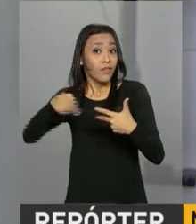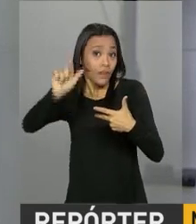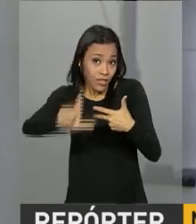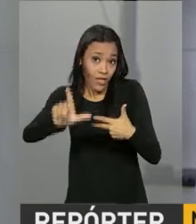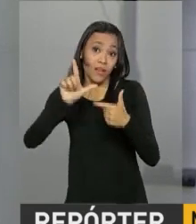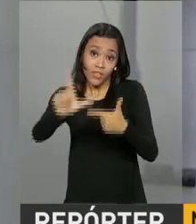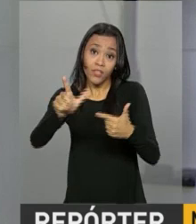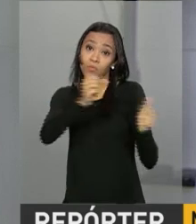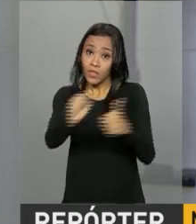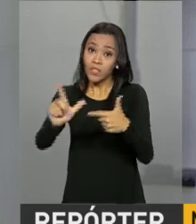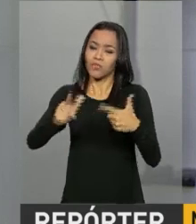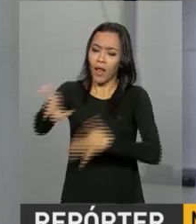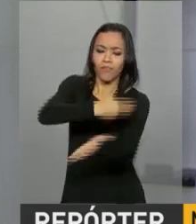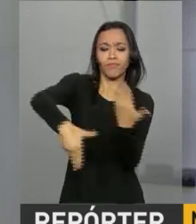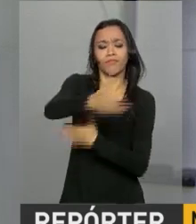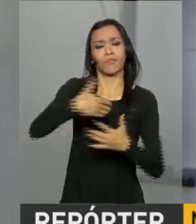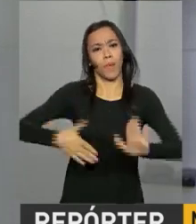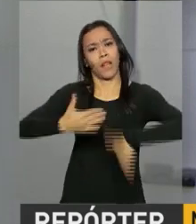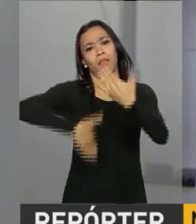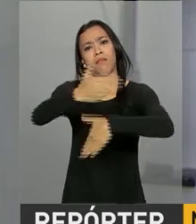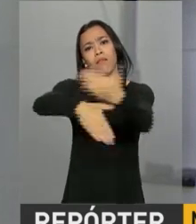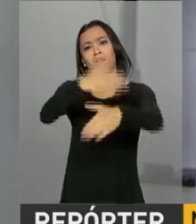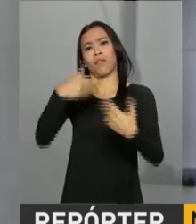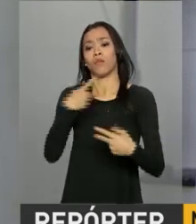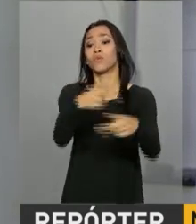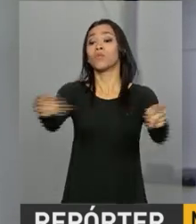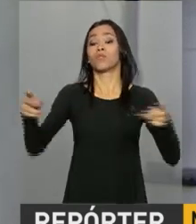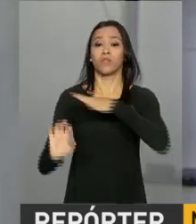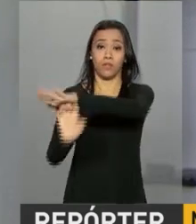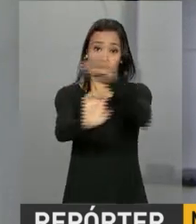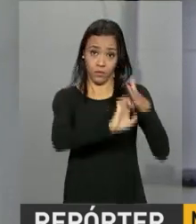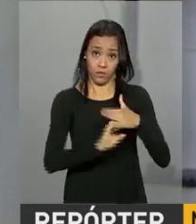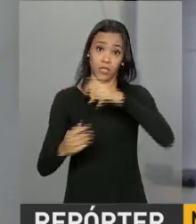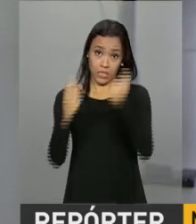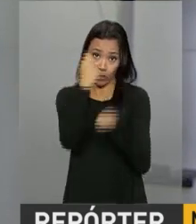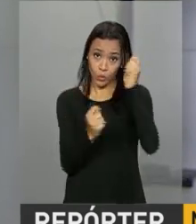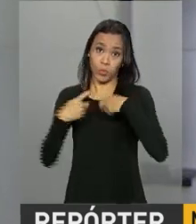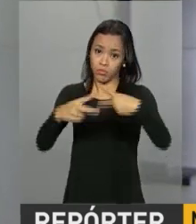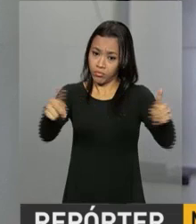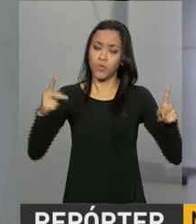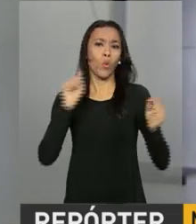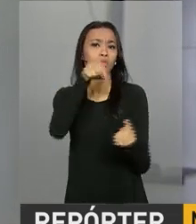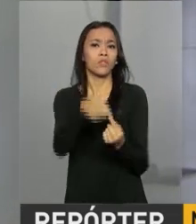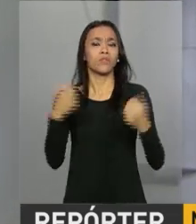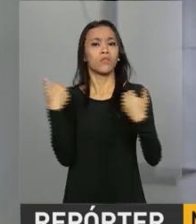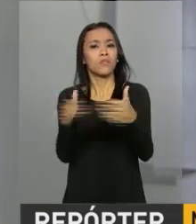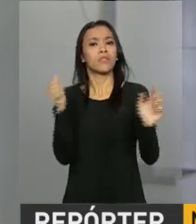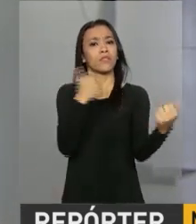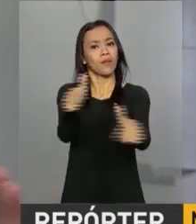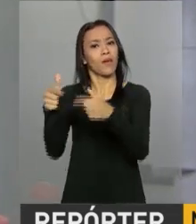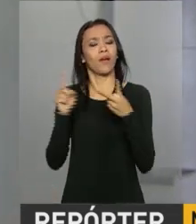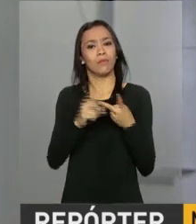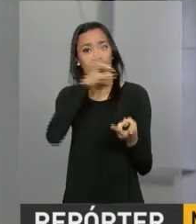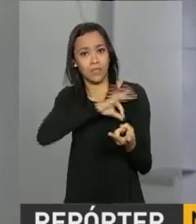saudável mais favorável para desenvolver as nossas atividades empresariais fazendo com que a gente possa gerar Mais Emprego gerar mais renda